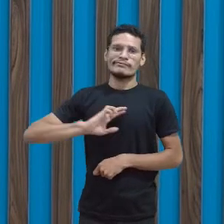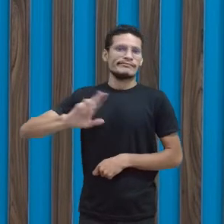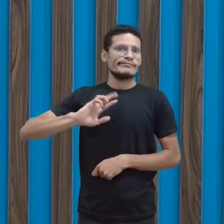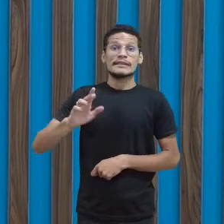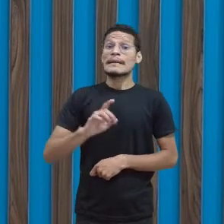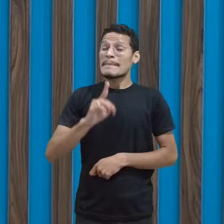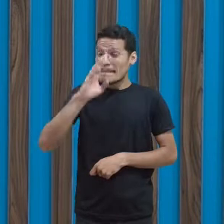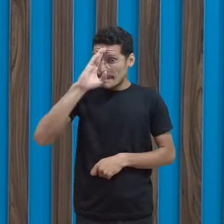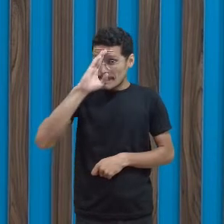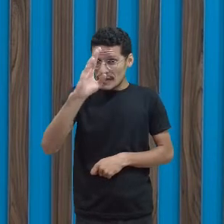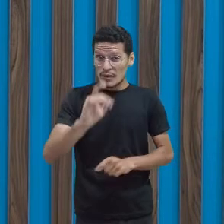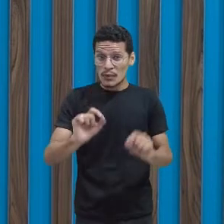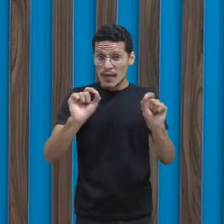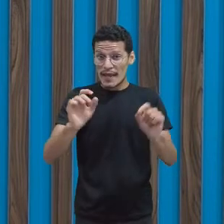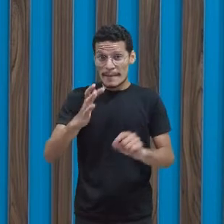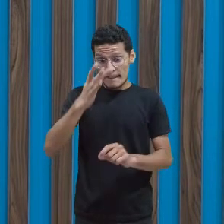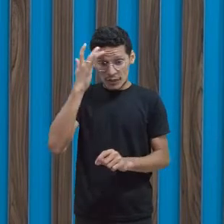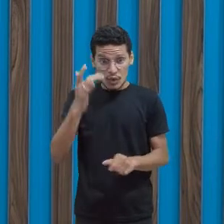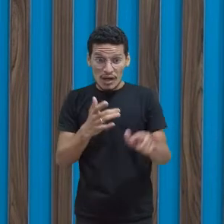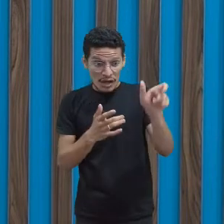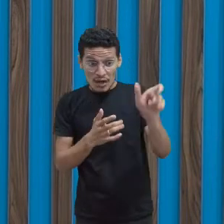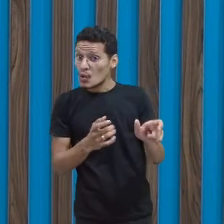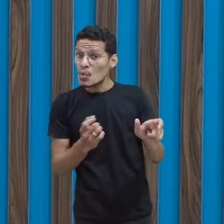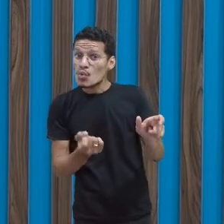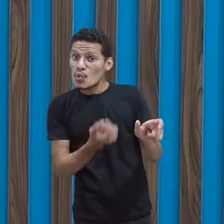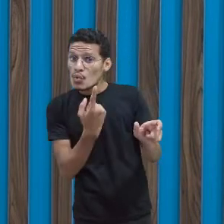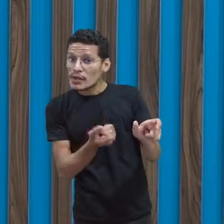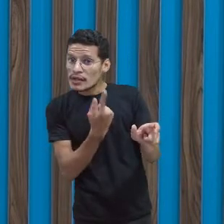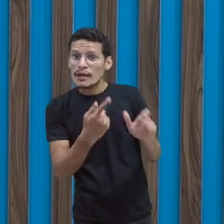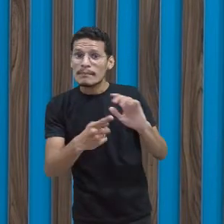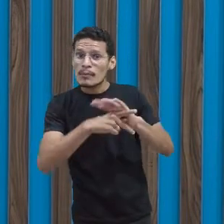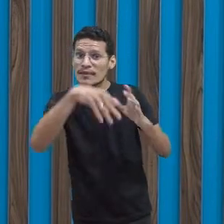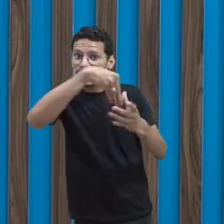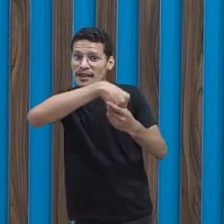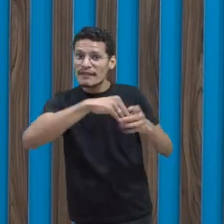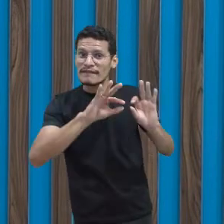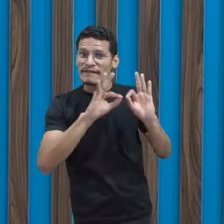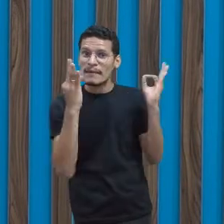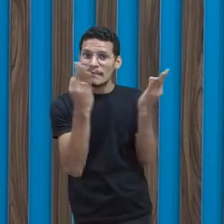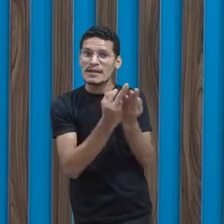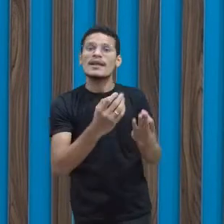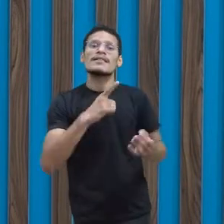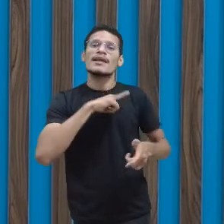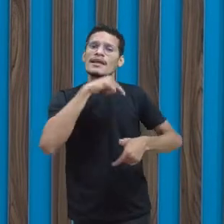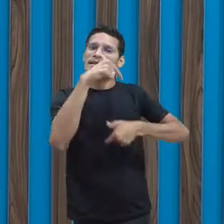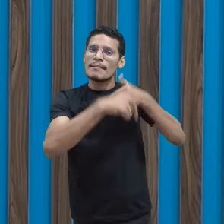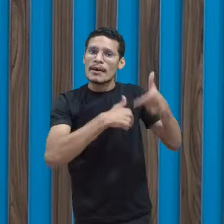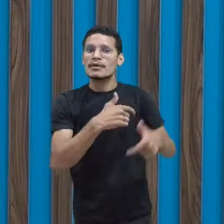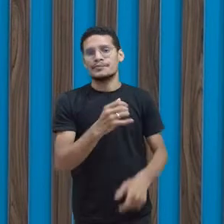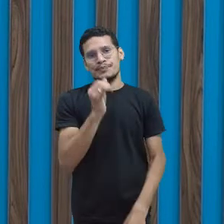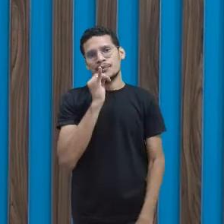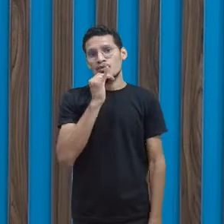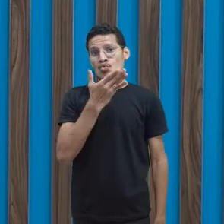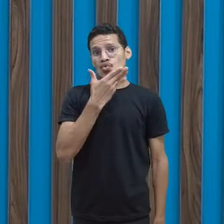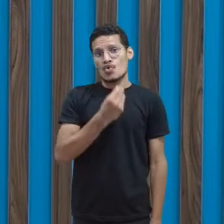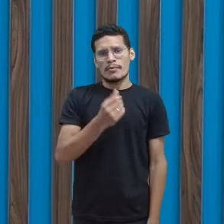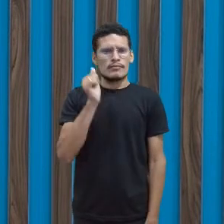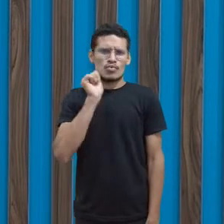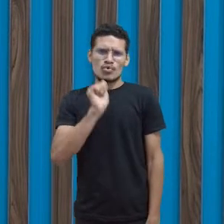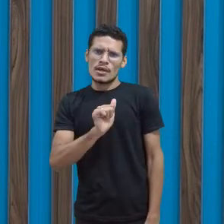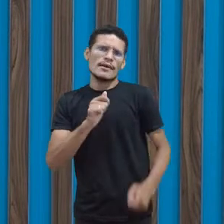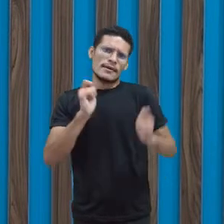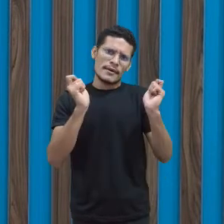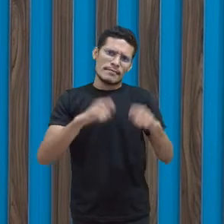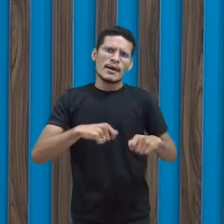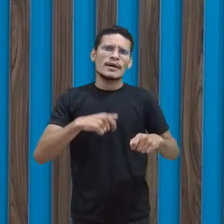essa pessoa ela for a única provedora numa família, né, vamos citar o caso de um homem ou de uma mulher que tem